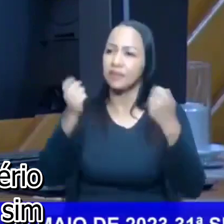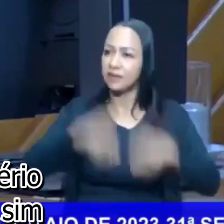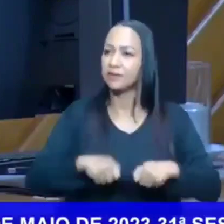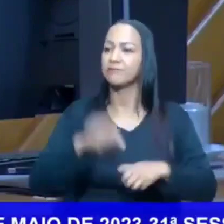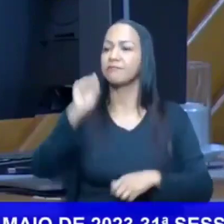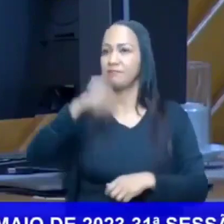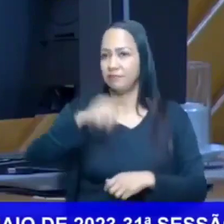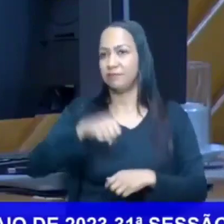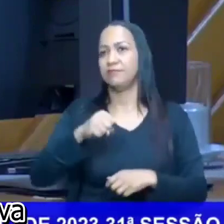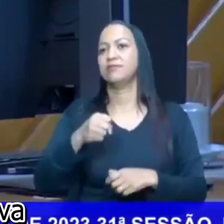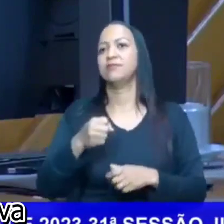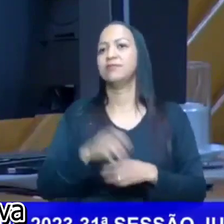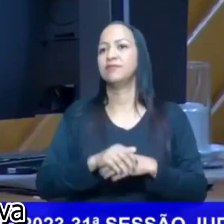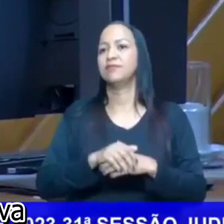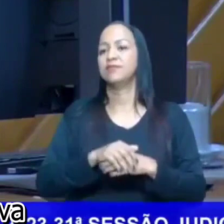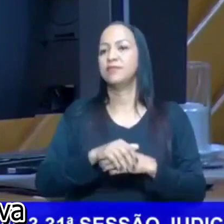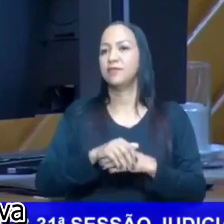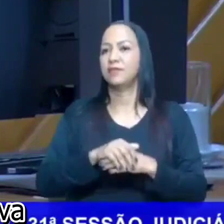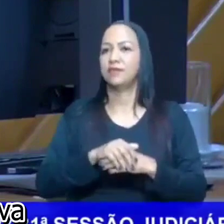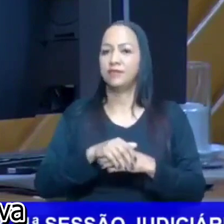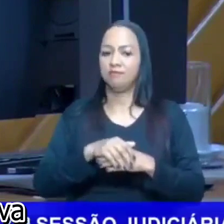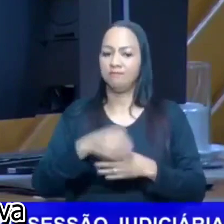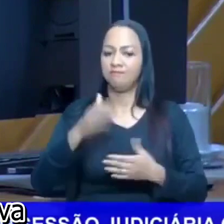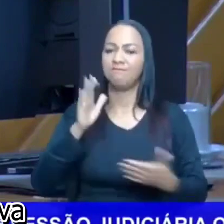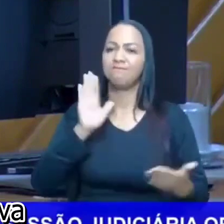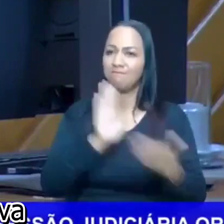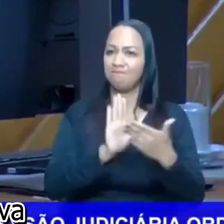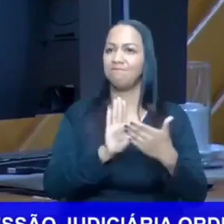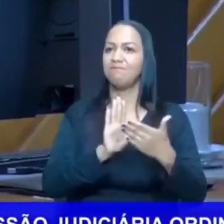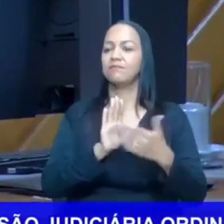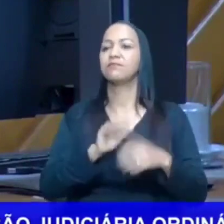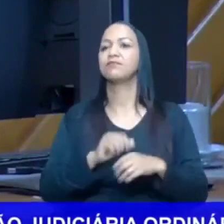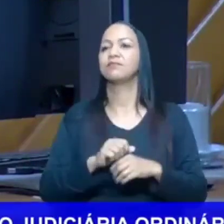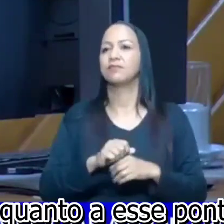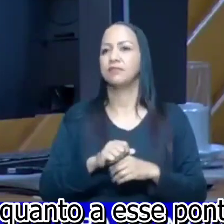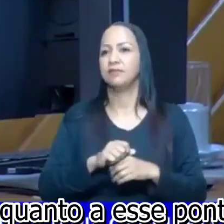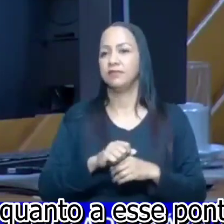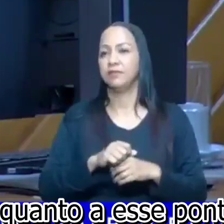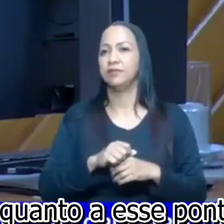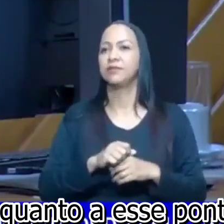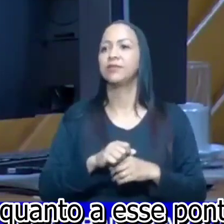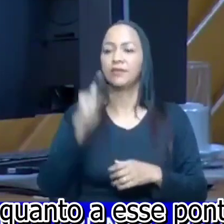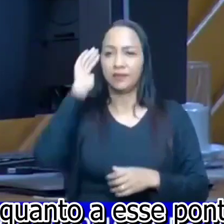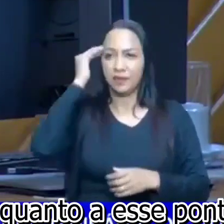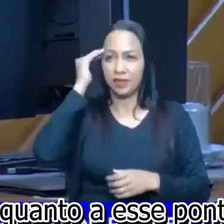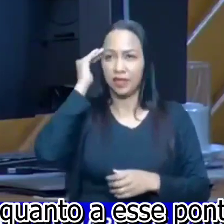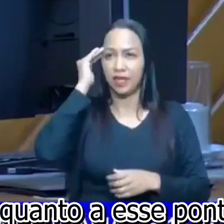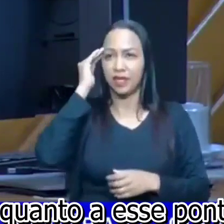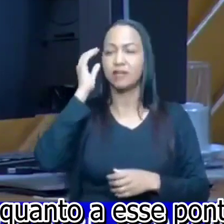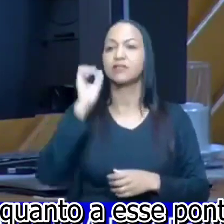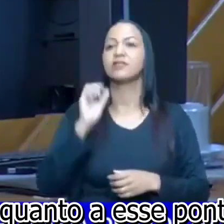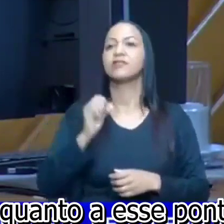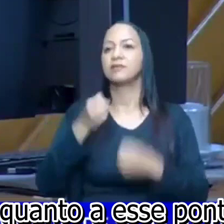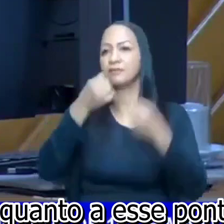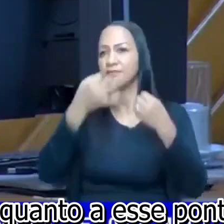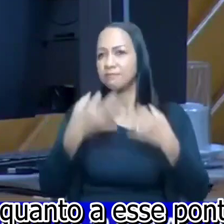possibilidade, sim, de enfrentamento sob essa perspectiva e entende